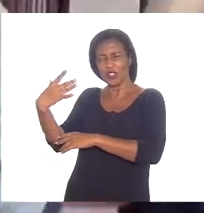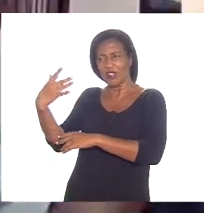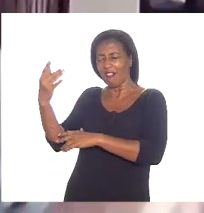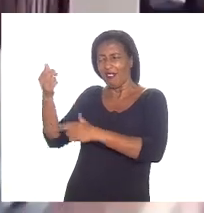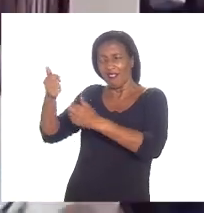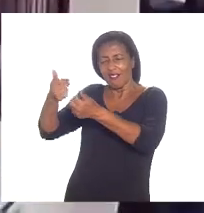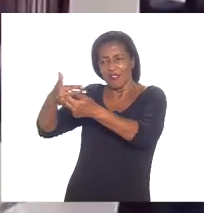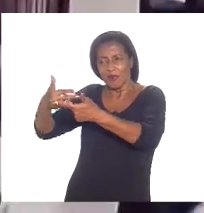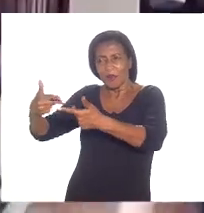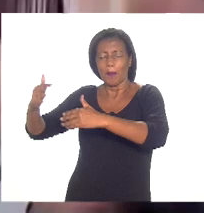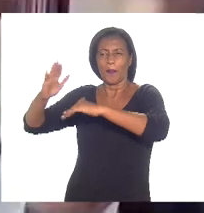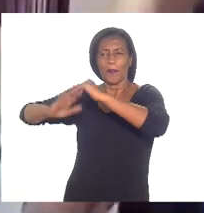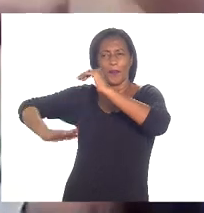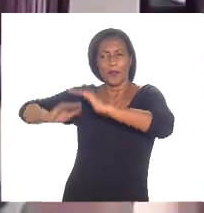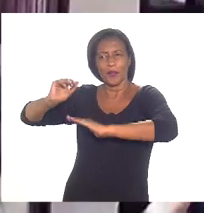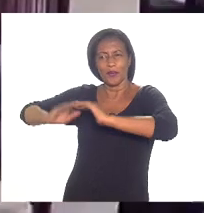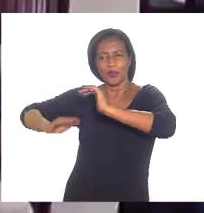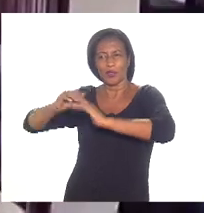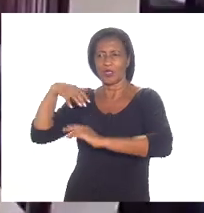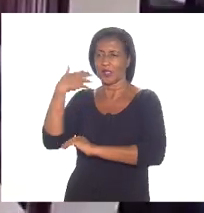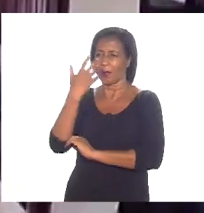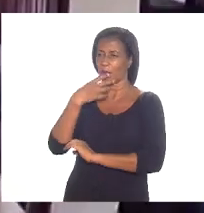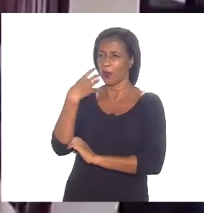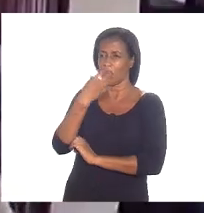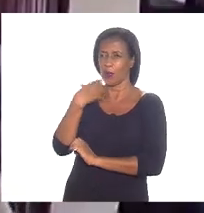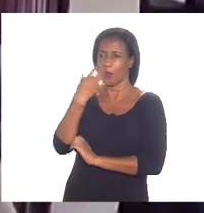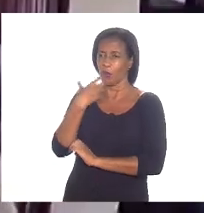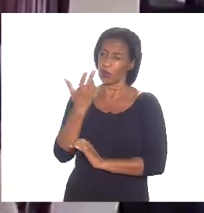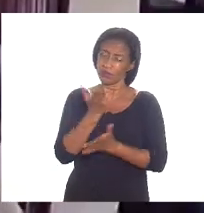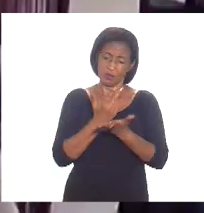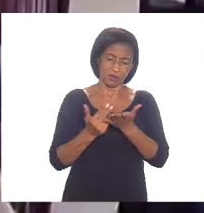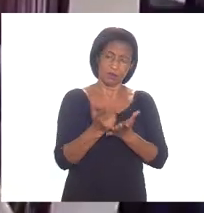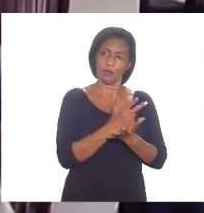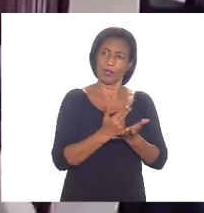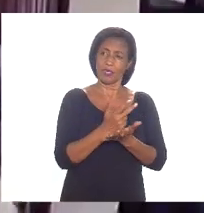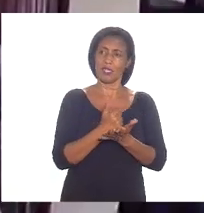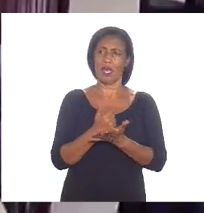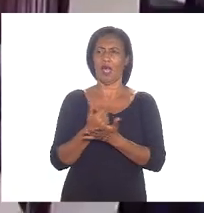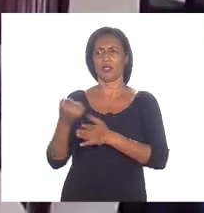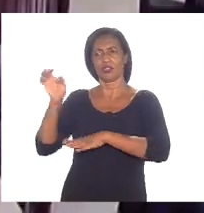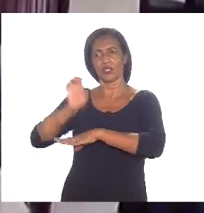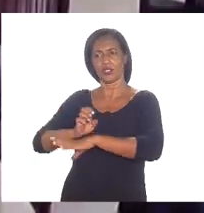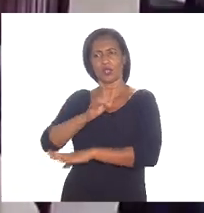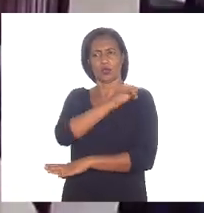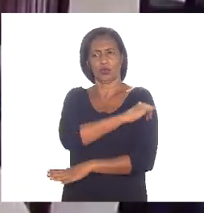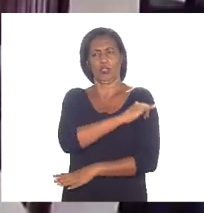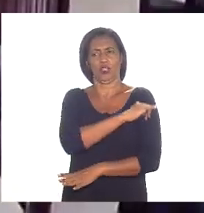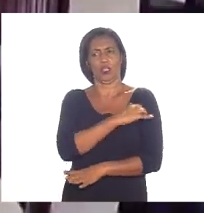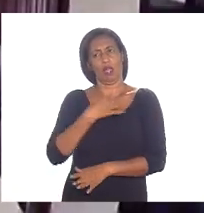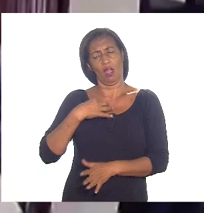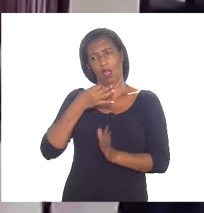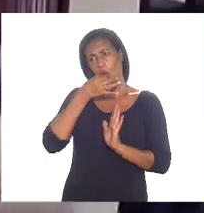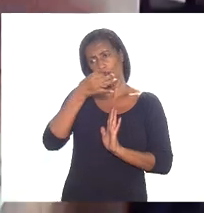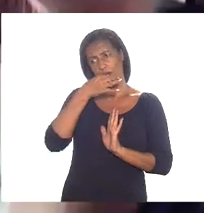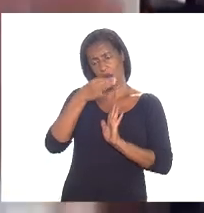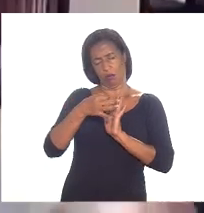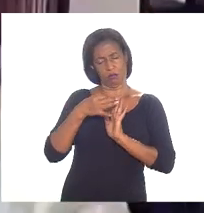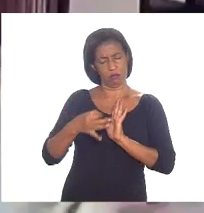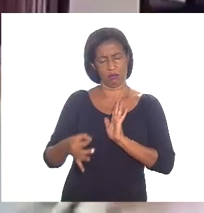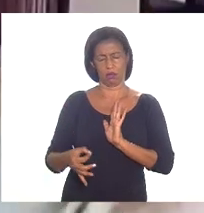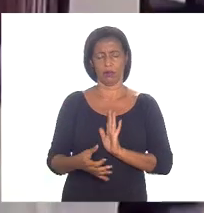a nossa música e para as artes do nosso estado do Rio de Janeiro. Eram essas considerações que eu gostaria de fazer